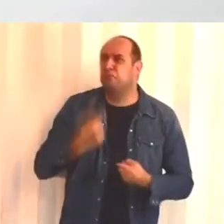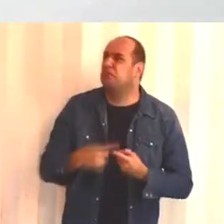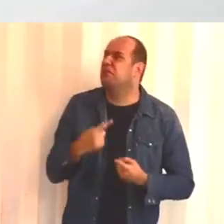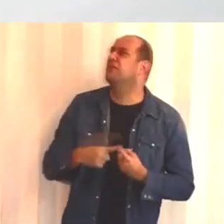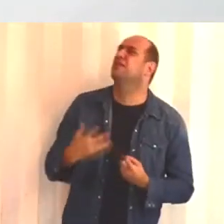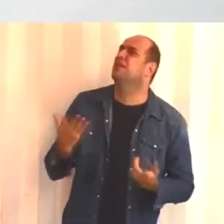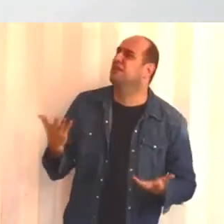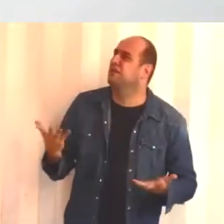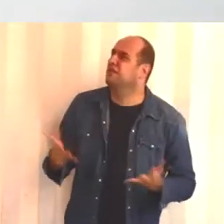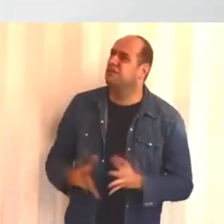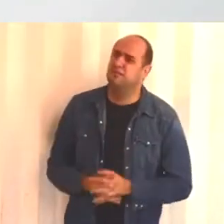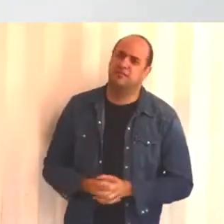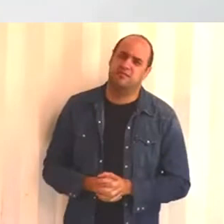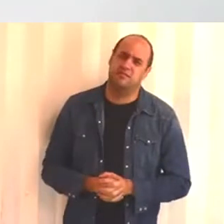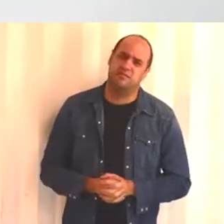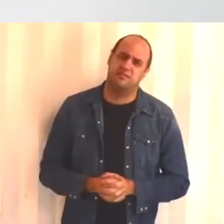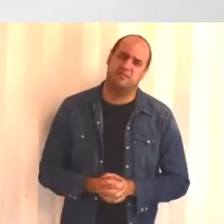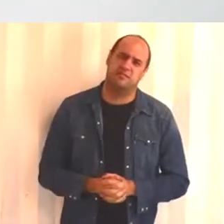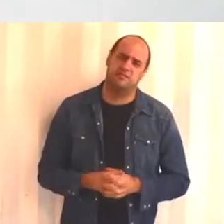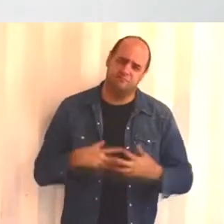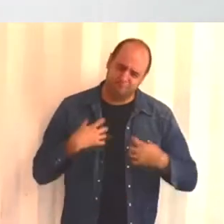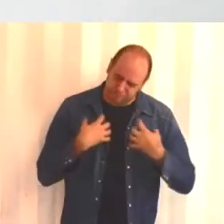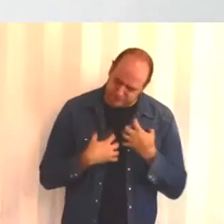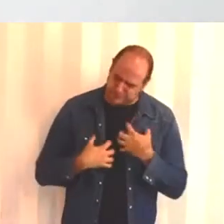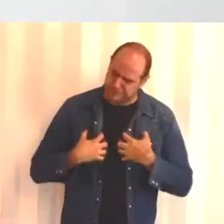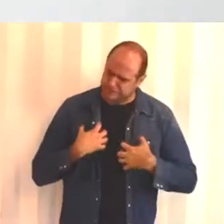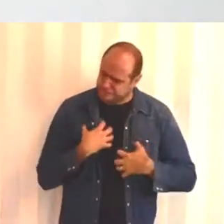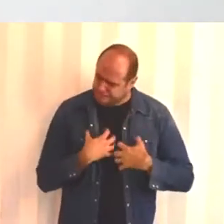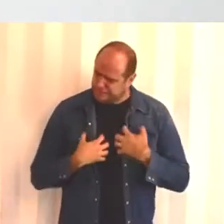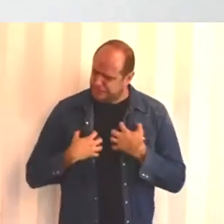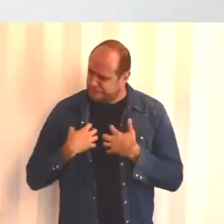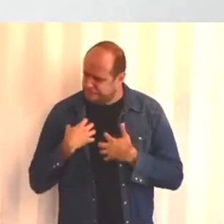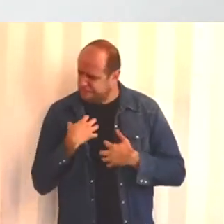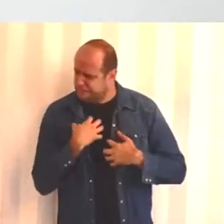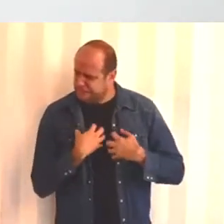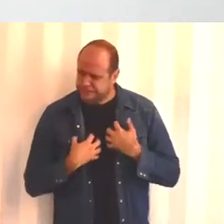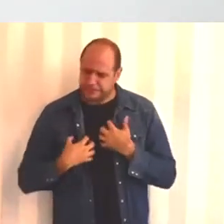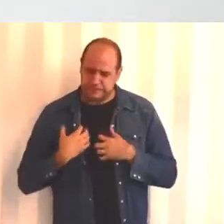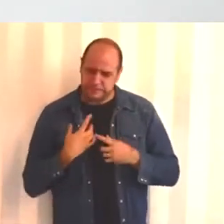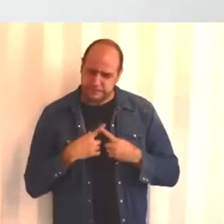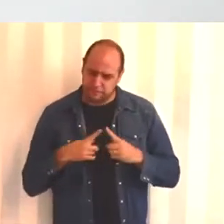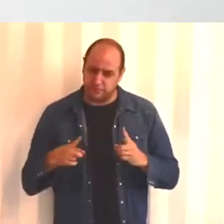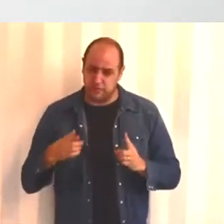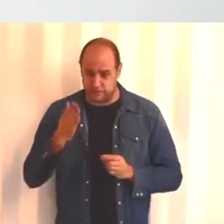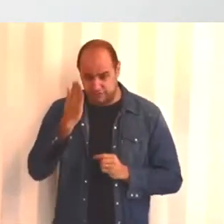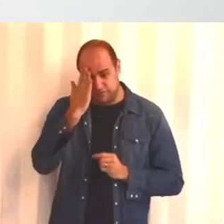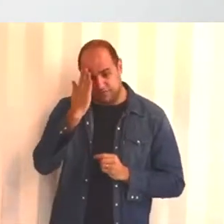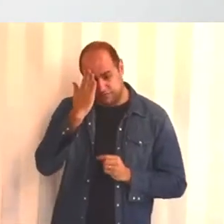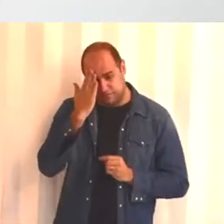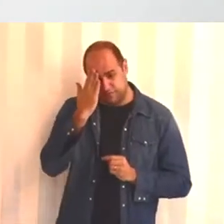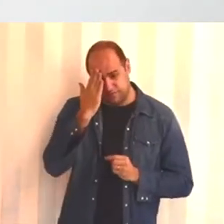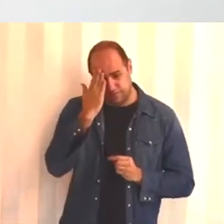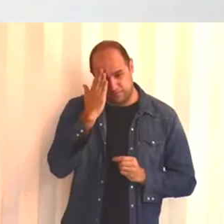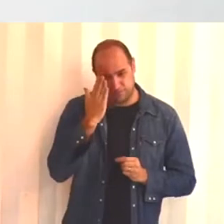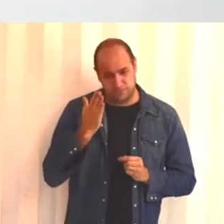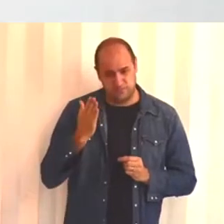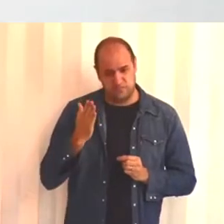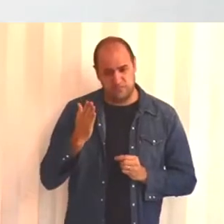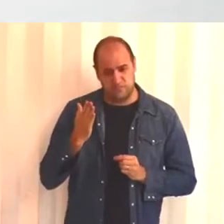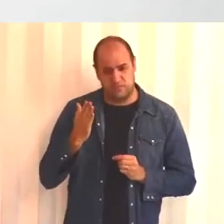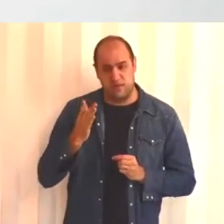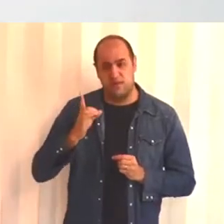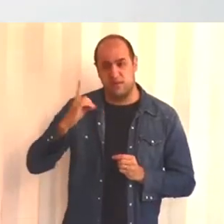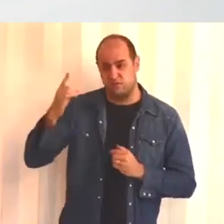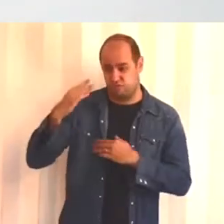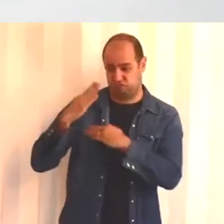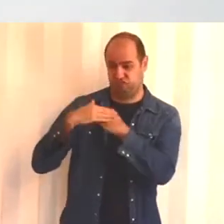Senhor? Mas a angústia apertava a minha alma, o meu coração, mas eu sabia o endereço. Corra para os meus braços, meu